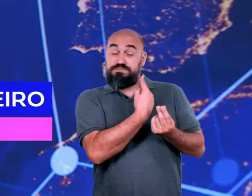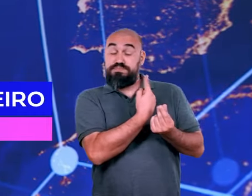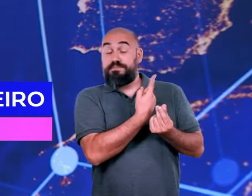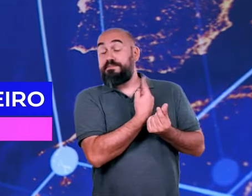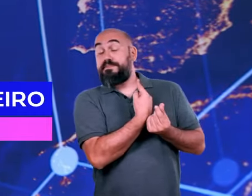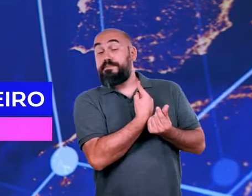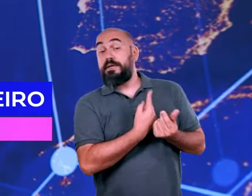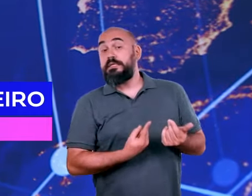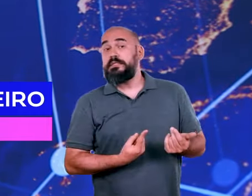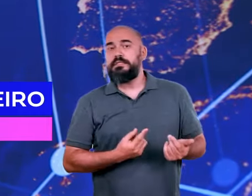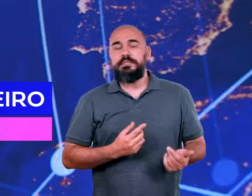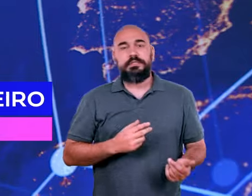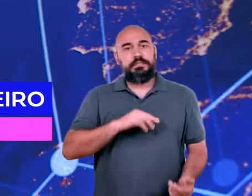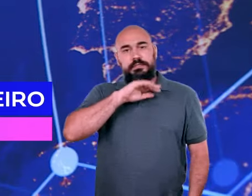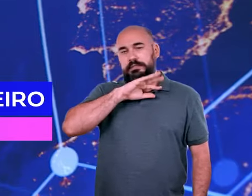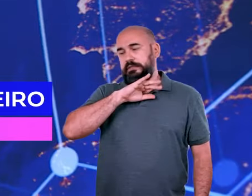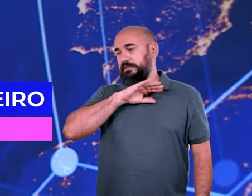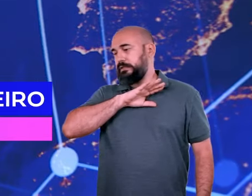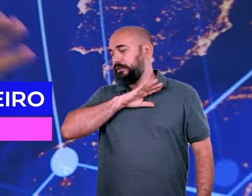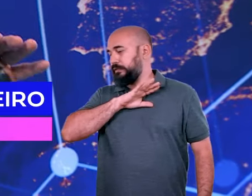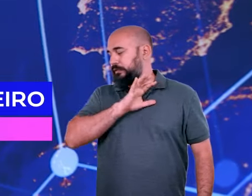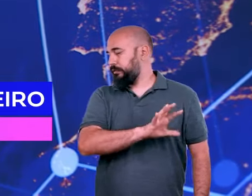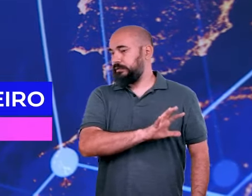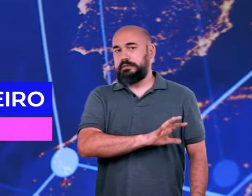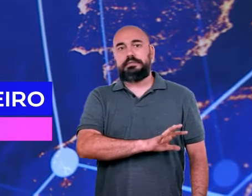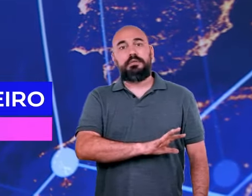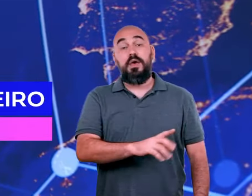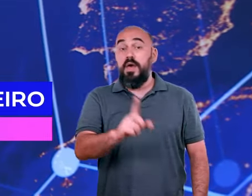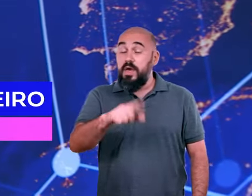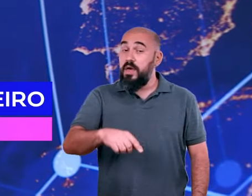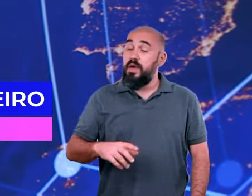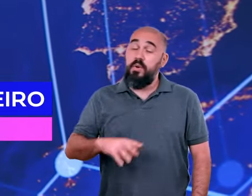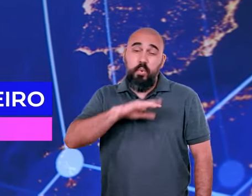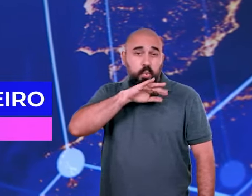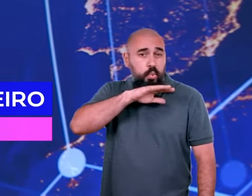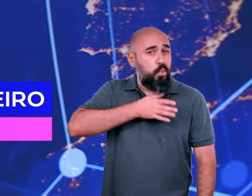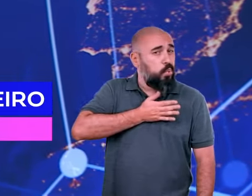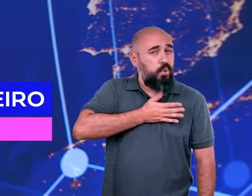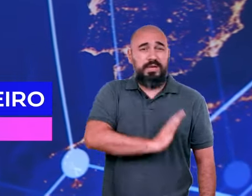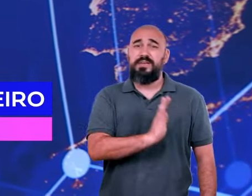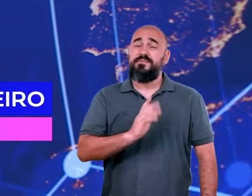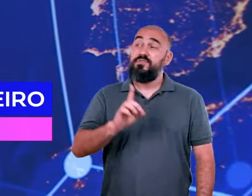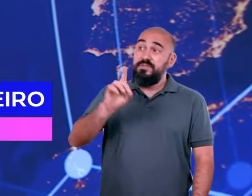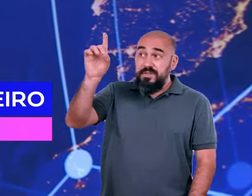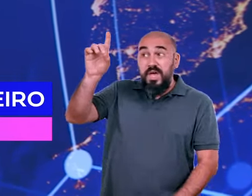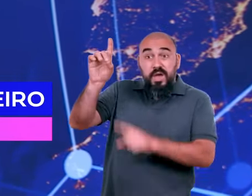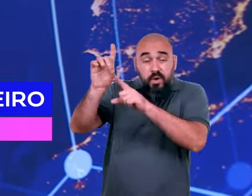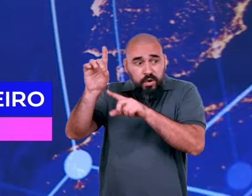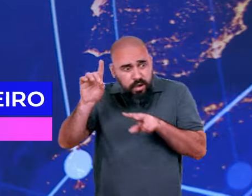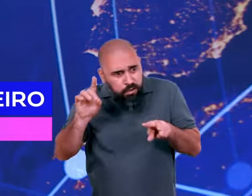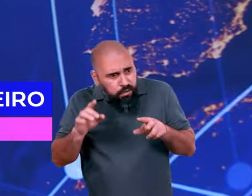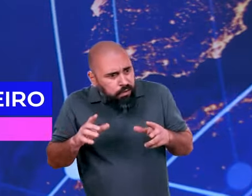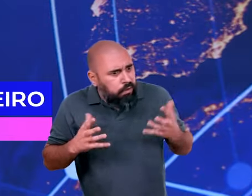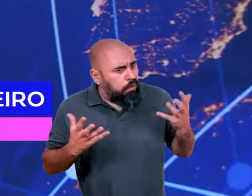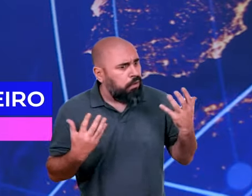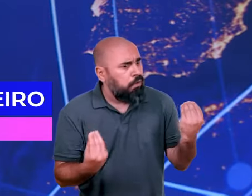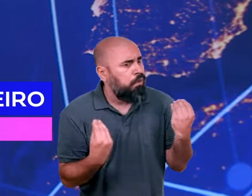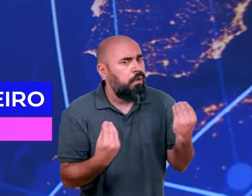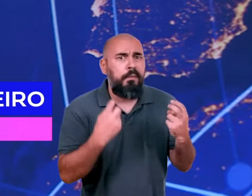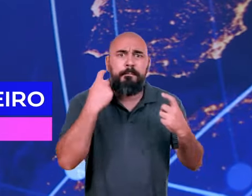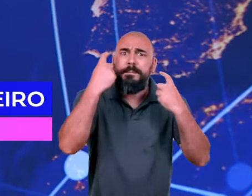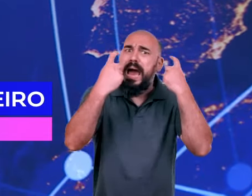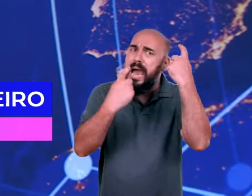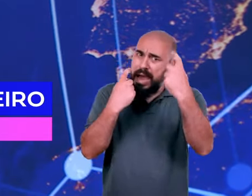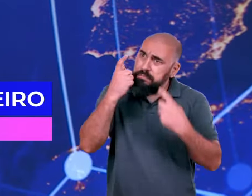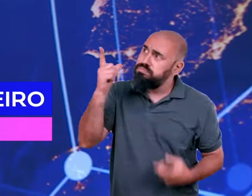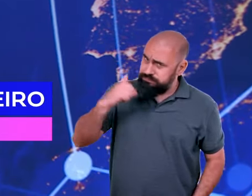que devemos fazer. Essa é uma tragédia humana, da qual Deus está preocupado. Por isso ele diz, não é o